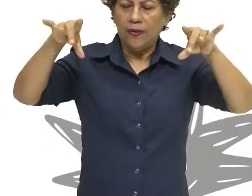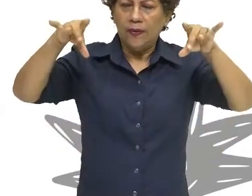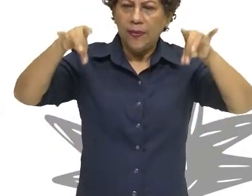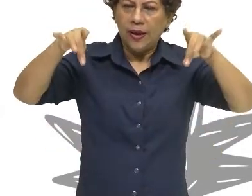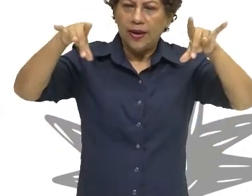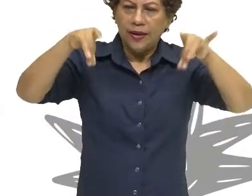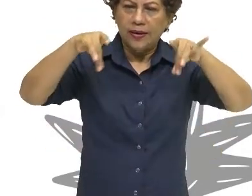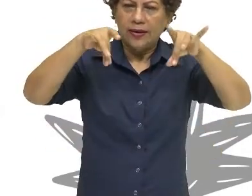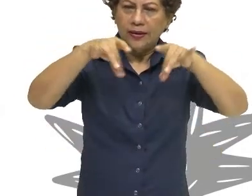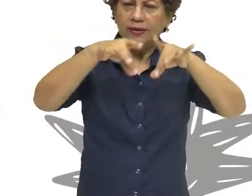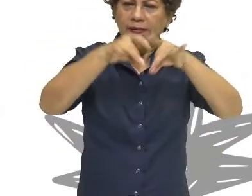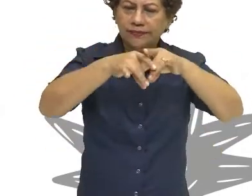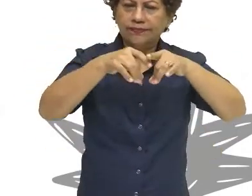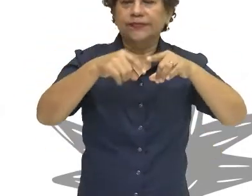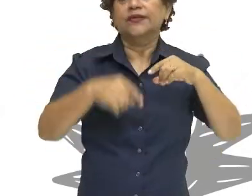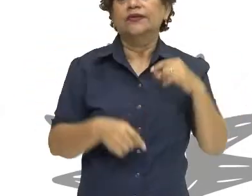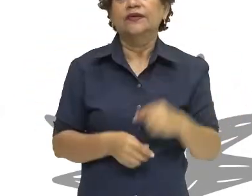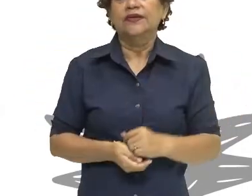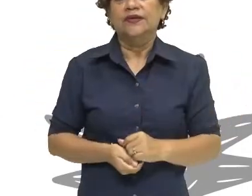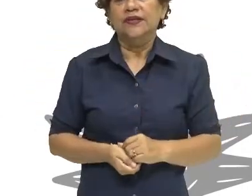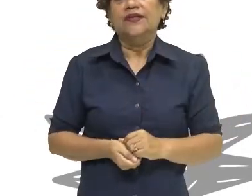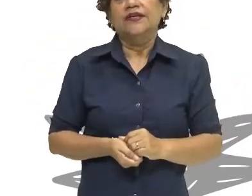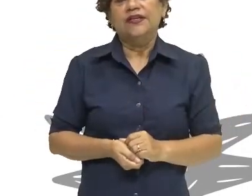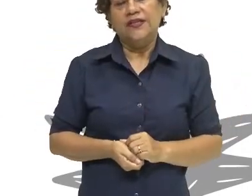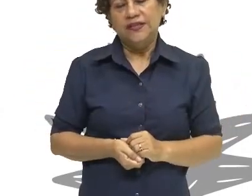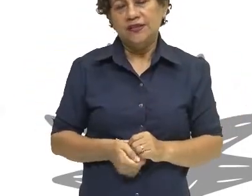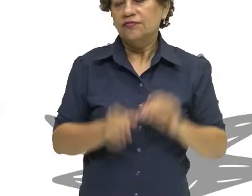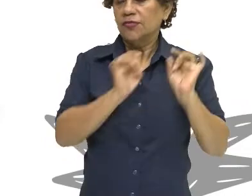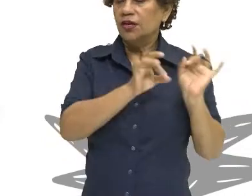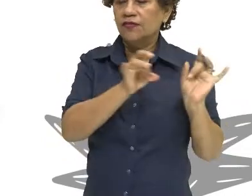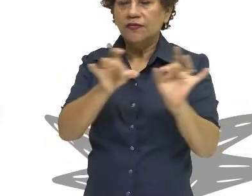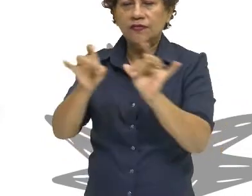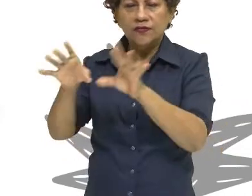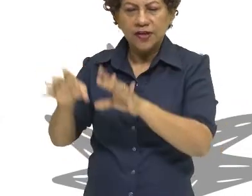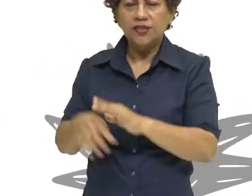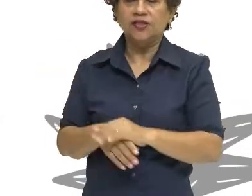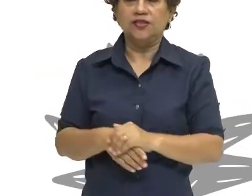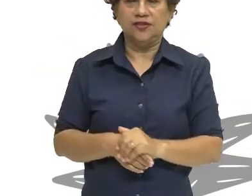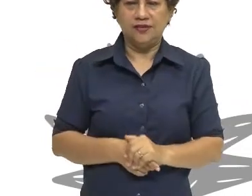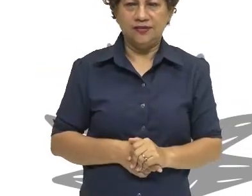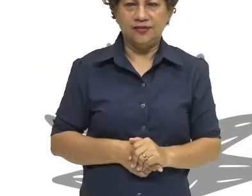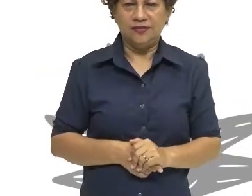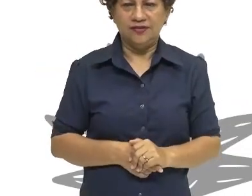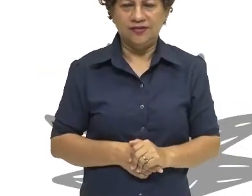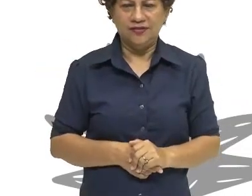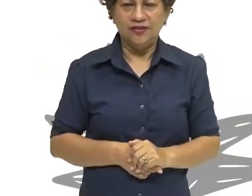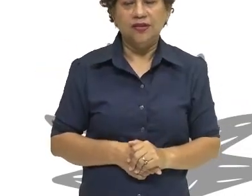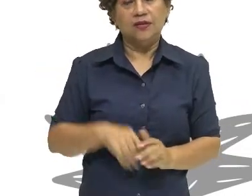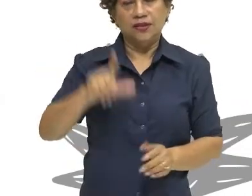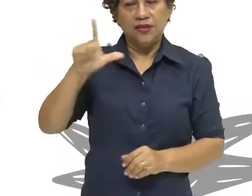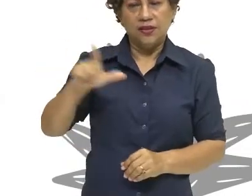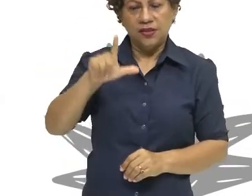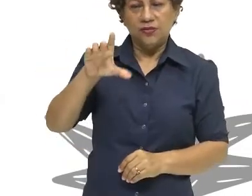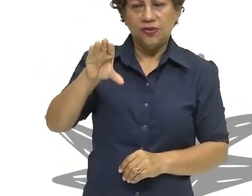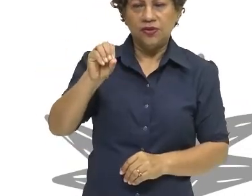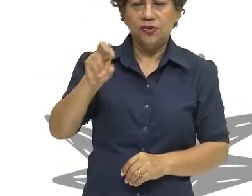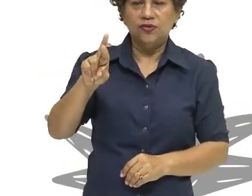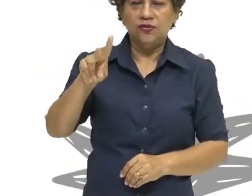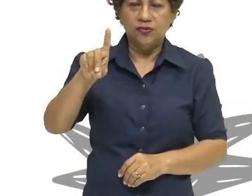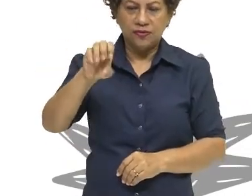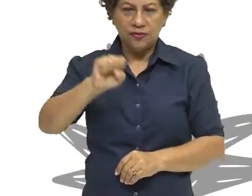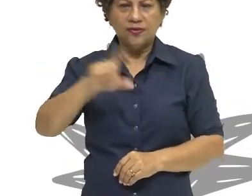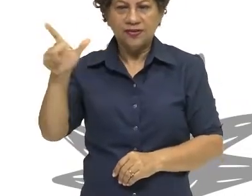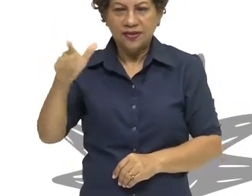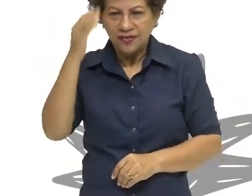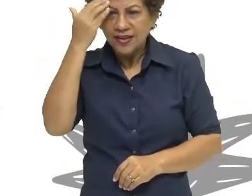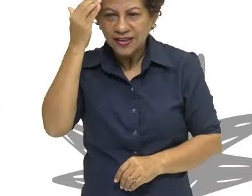espécie de varal feito de barbante em que esses folhetos são pendurados. Então, a literatura de cordel tem esse nome por causa da forma